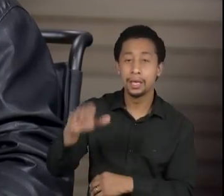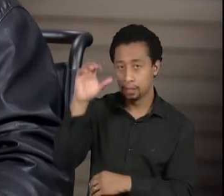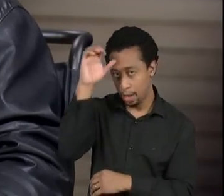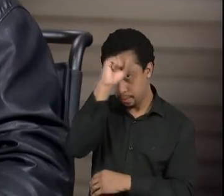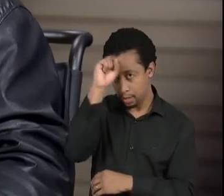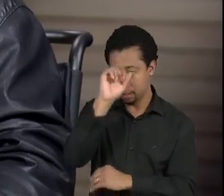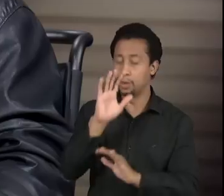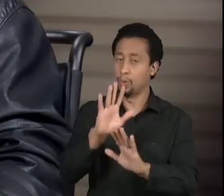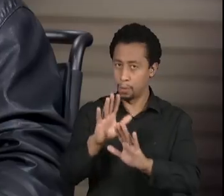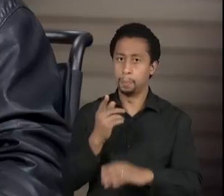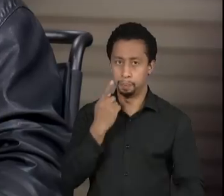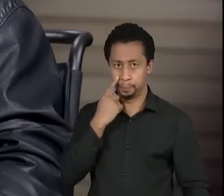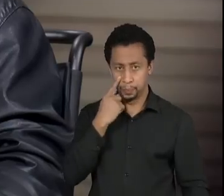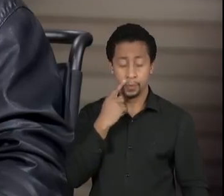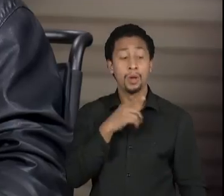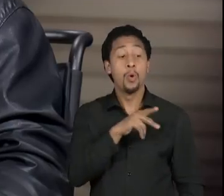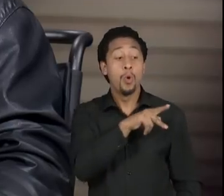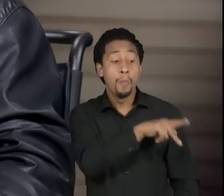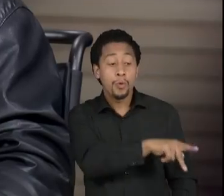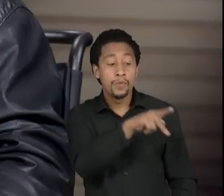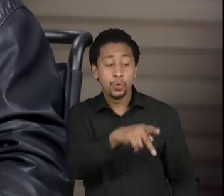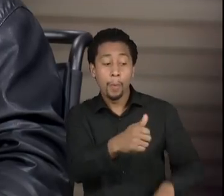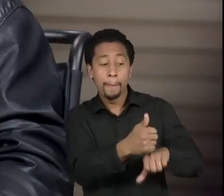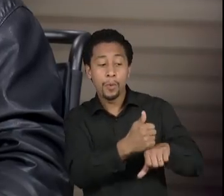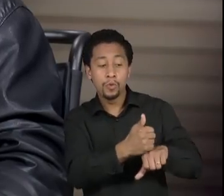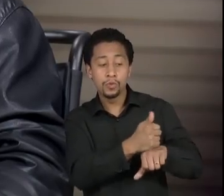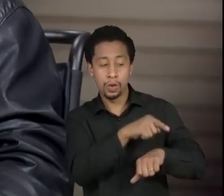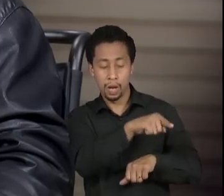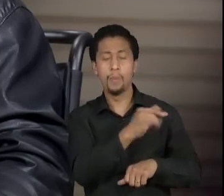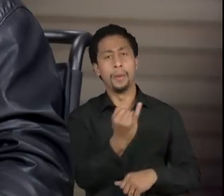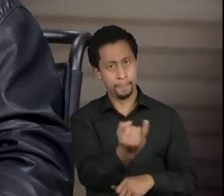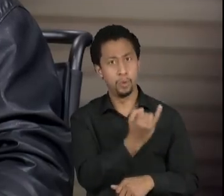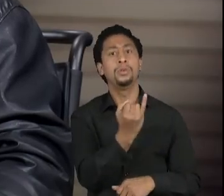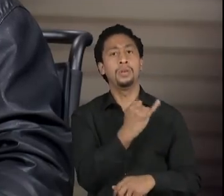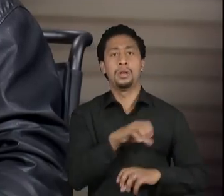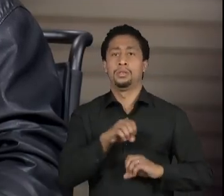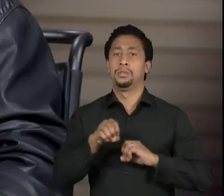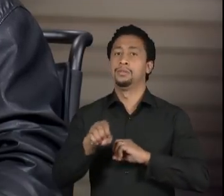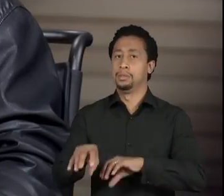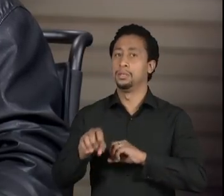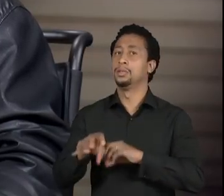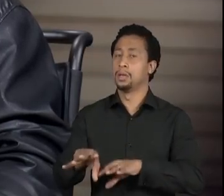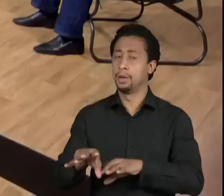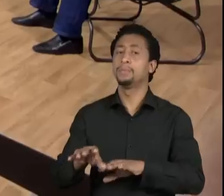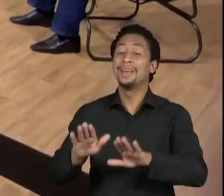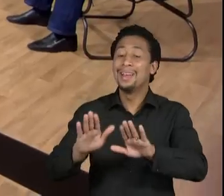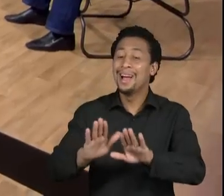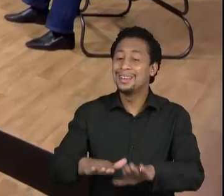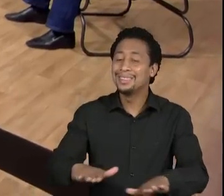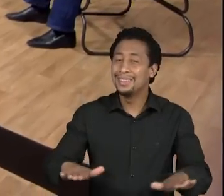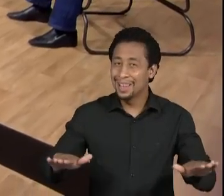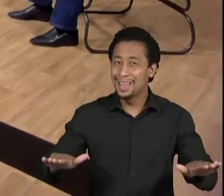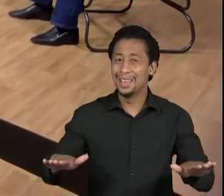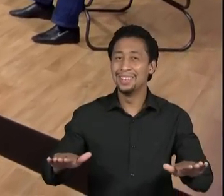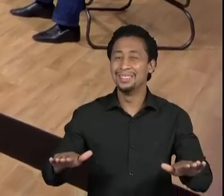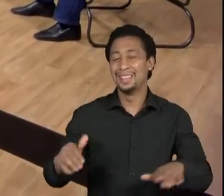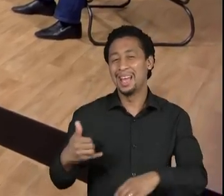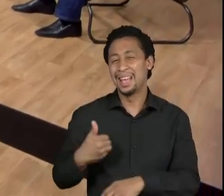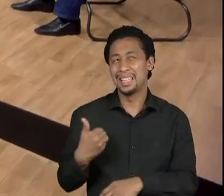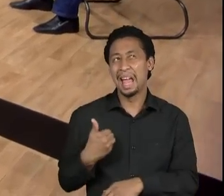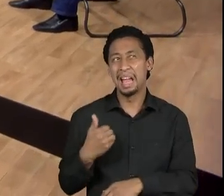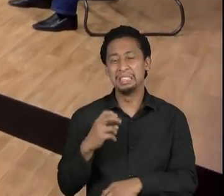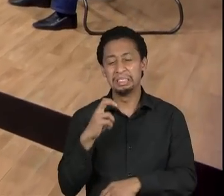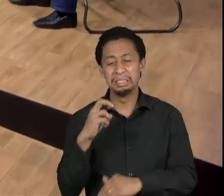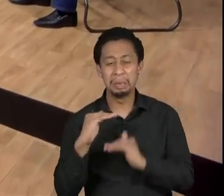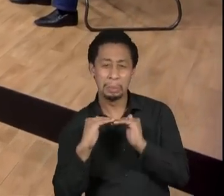ser desprezado. Mesmo para a criança pequena, ainda que os conteúdos sejam mais simples, o professor das séries